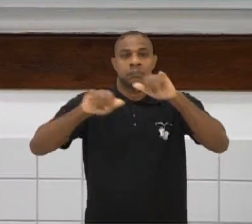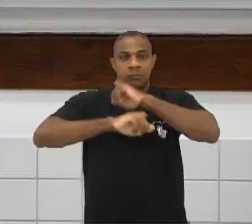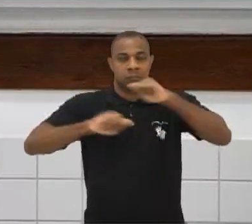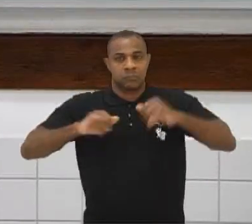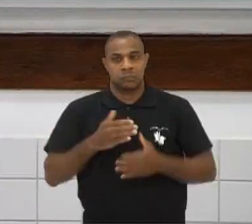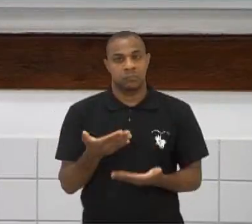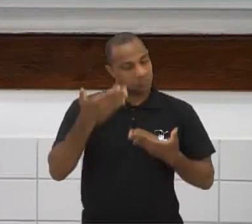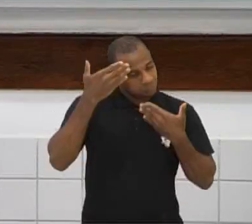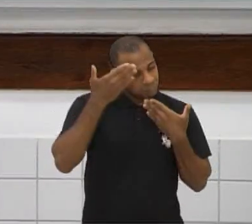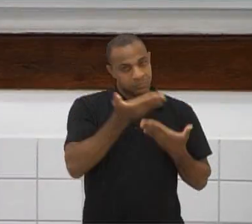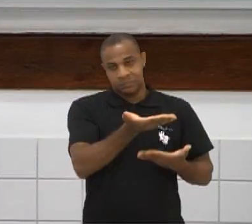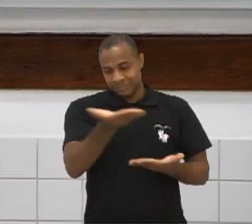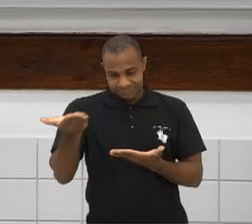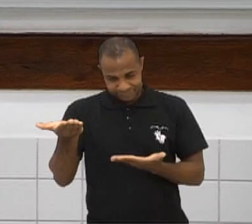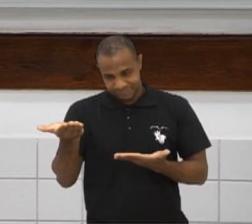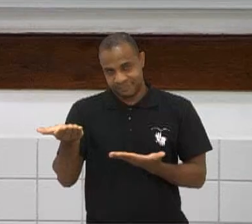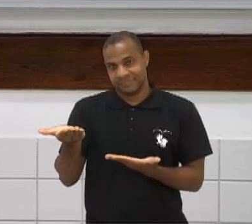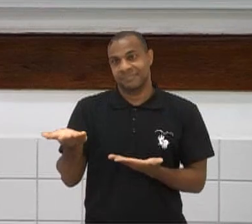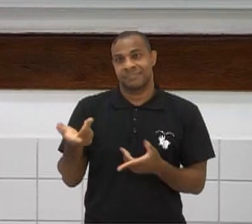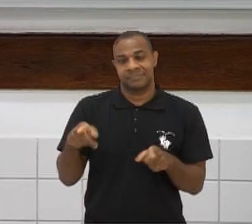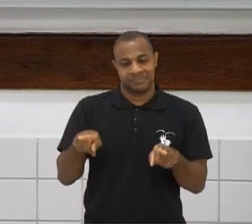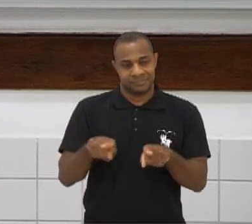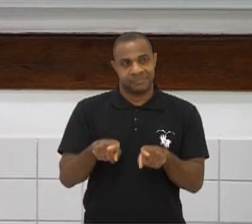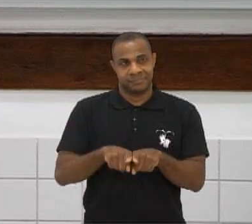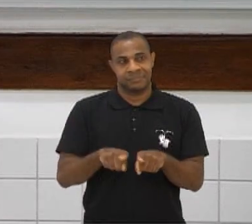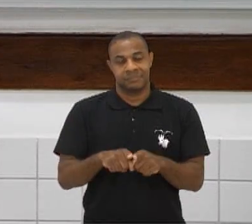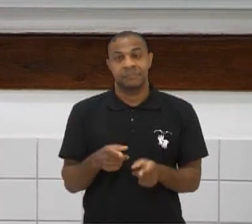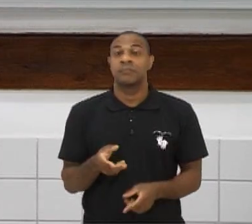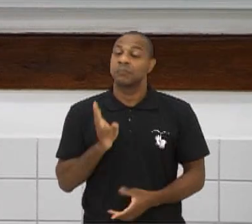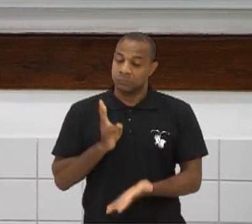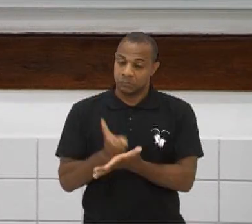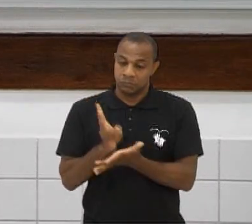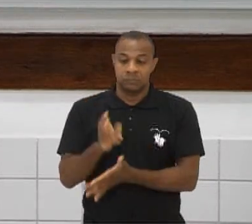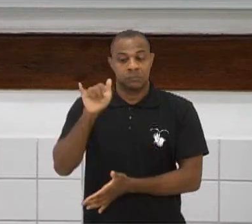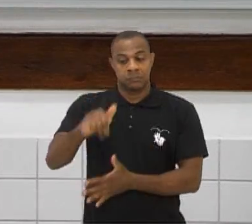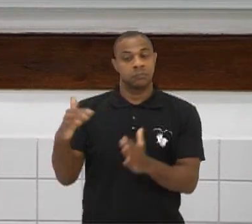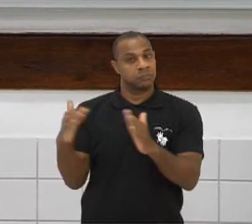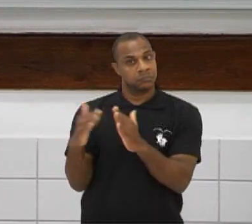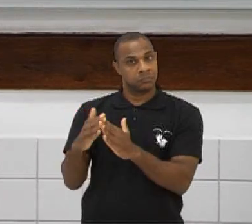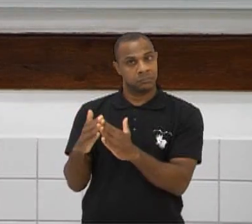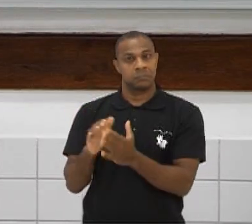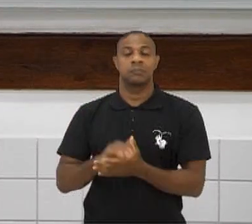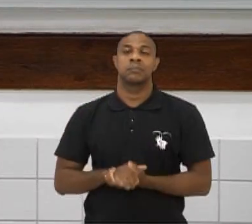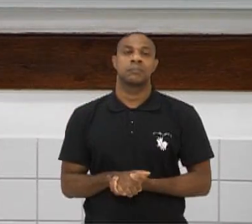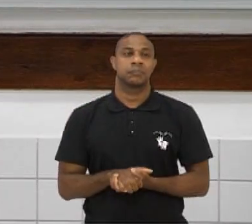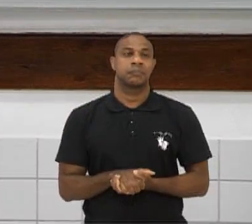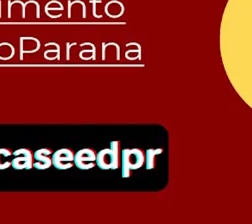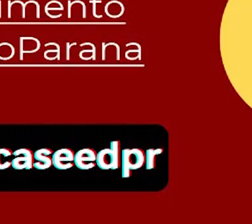Agradeço imensamente a participação de todos vocês e continuem em suas casas se puderem.